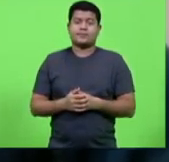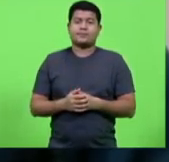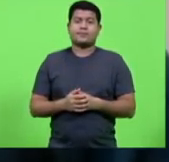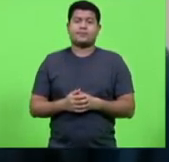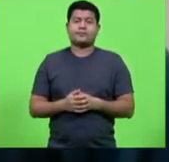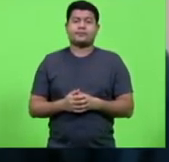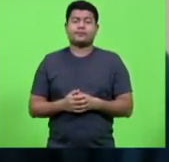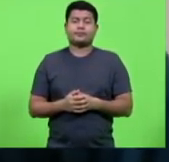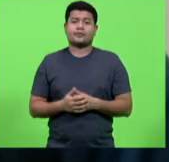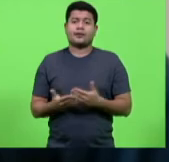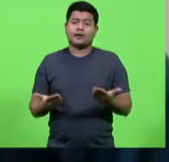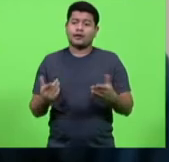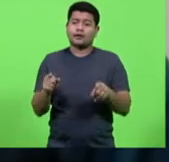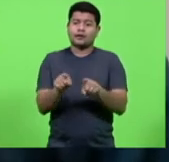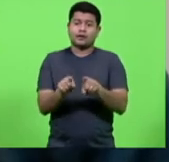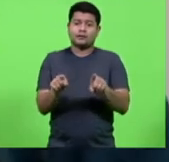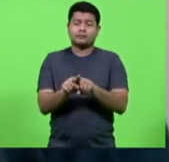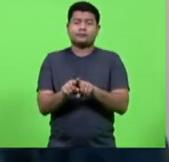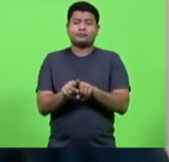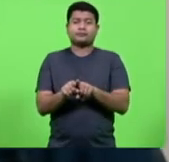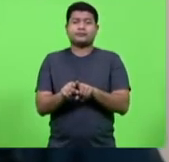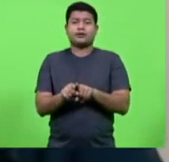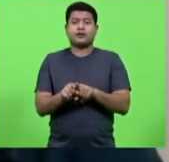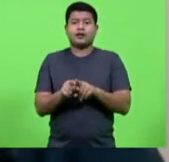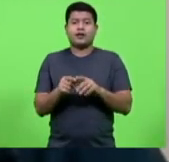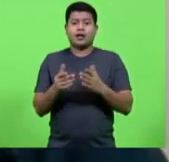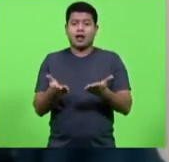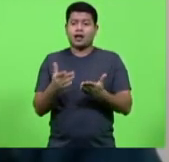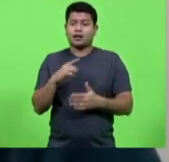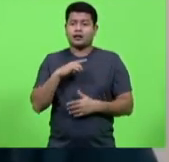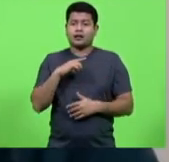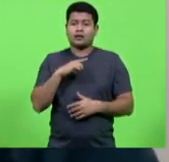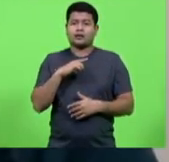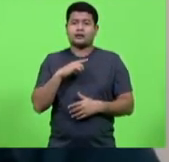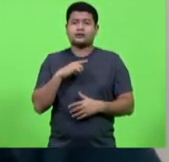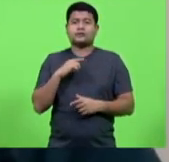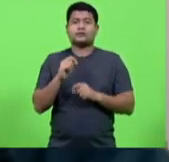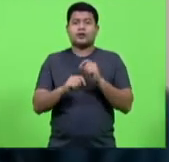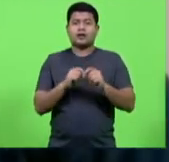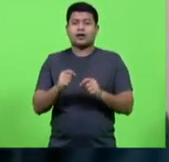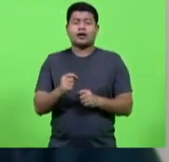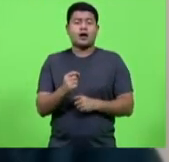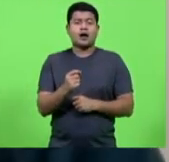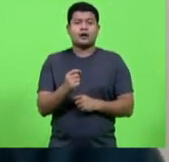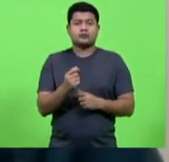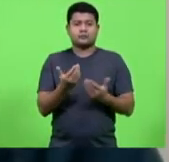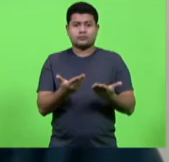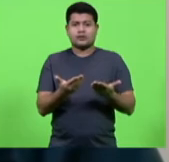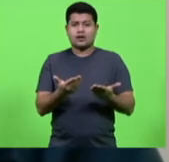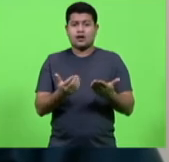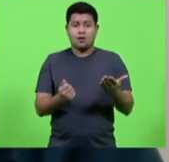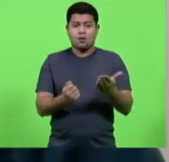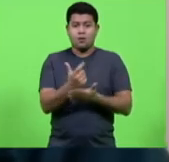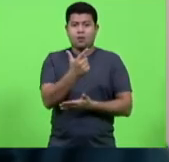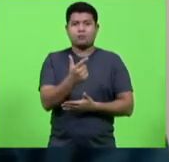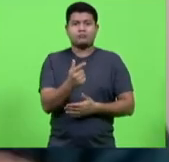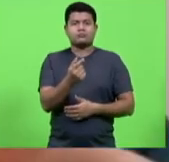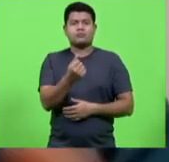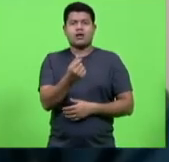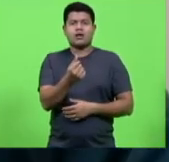ao mesmo tempo, ela contém preços acessíveis